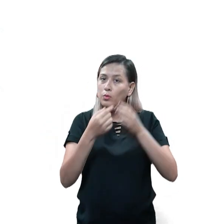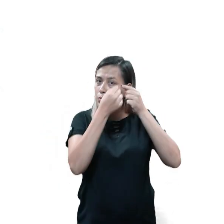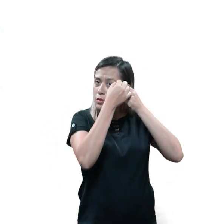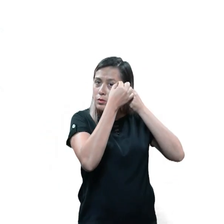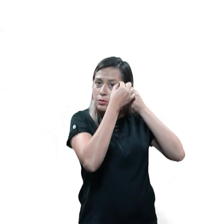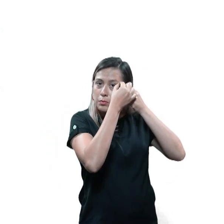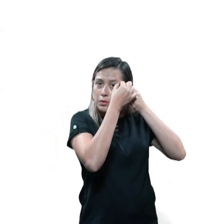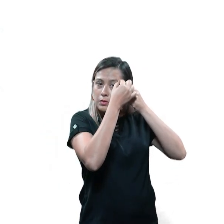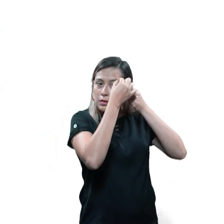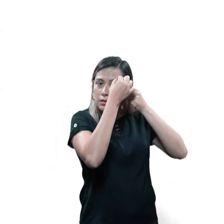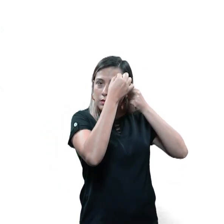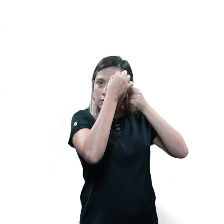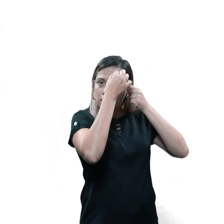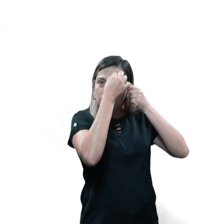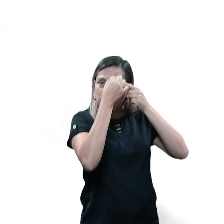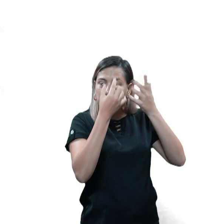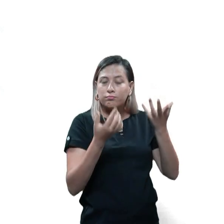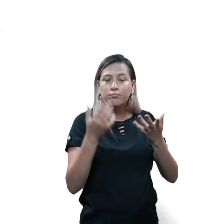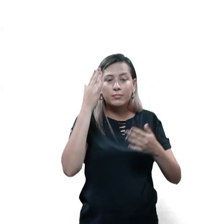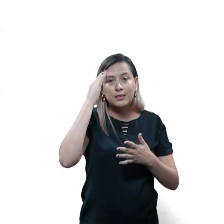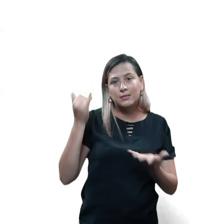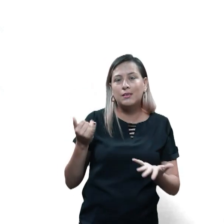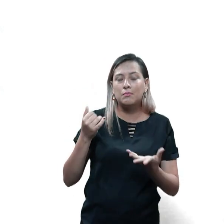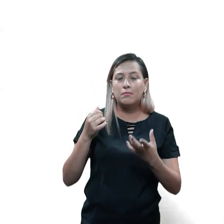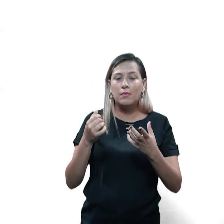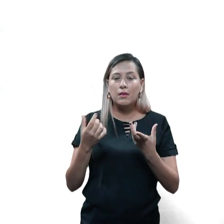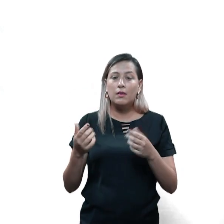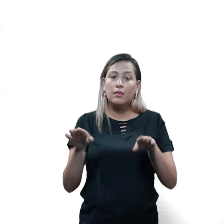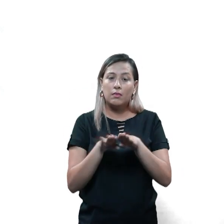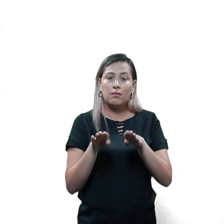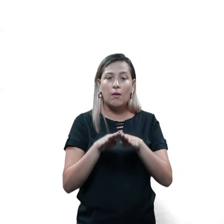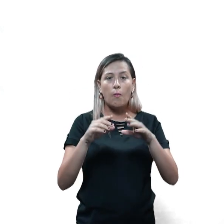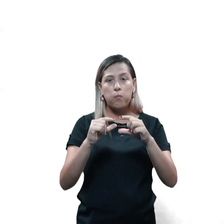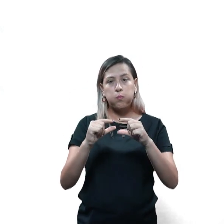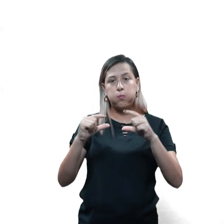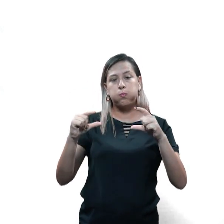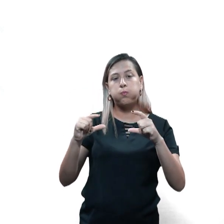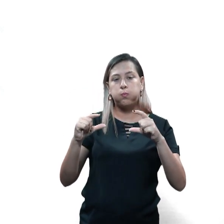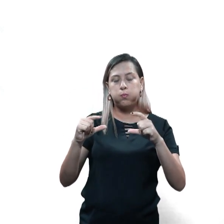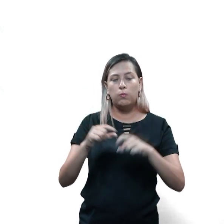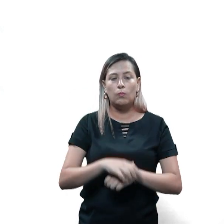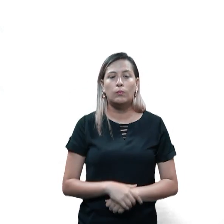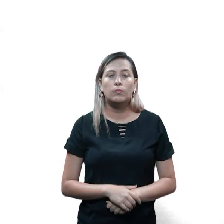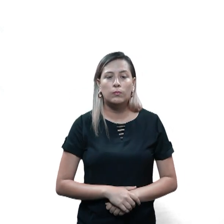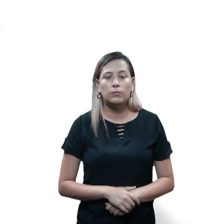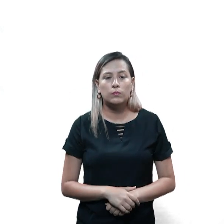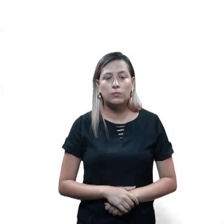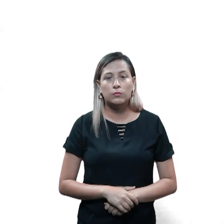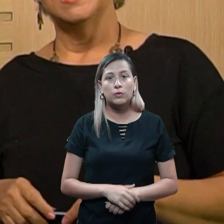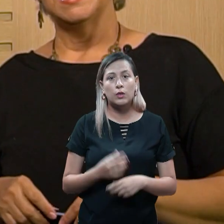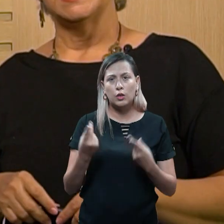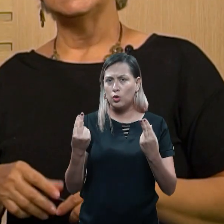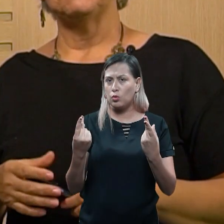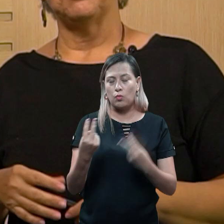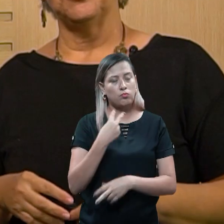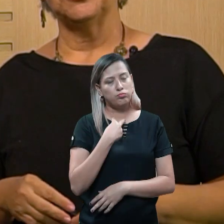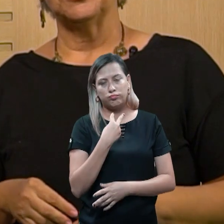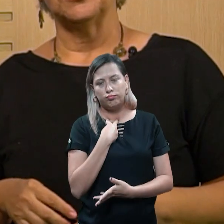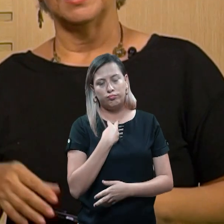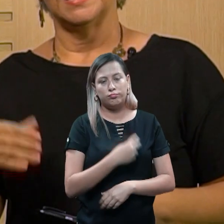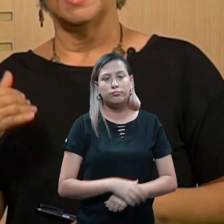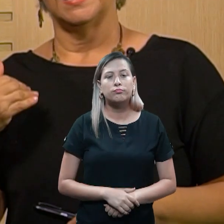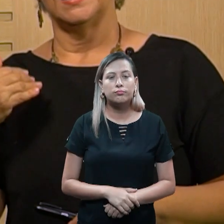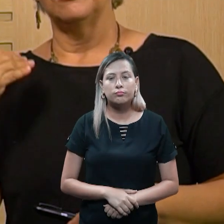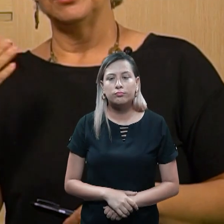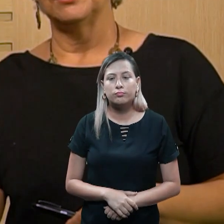para poder encontrar o tamanho, a largura do ponto alto, ok? Que nunca pode ser igual. Esse